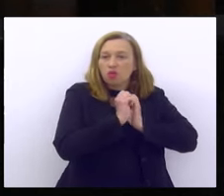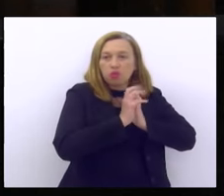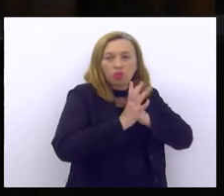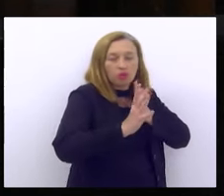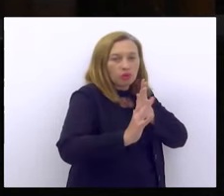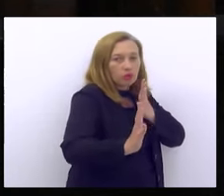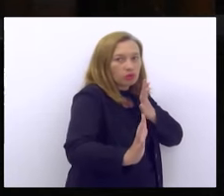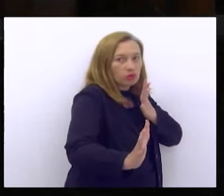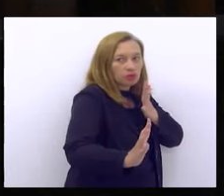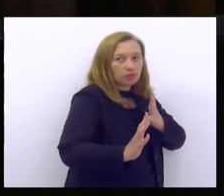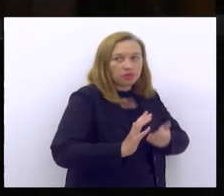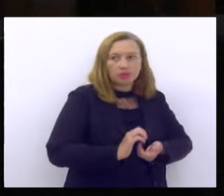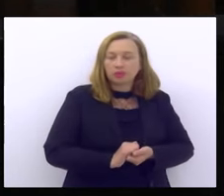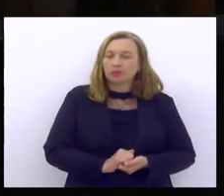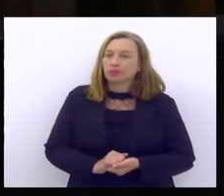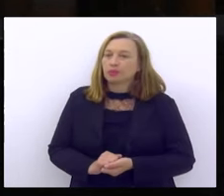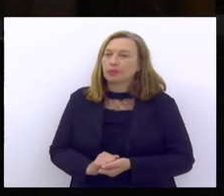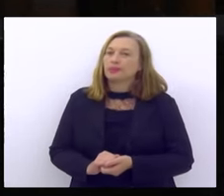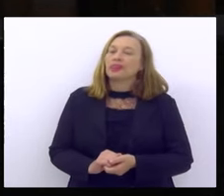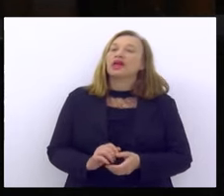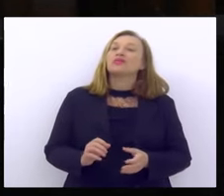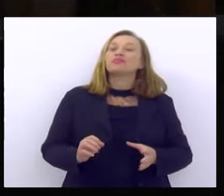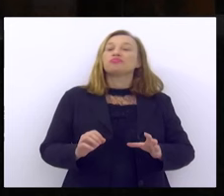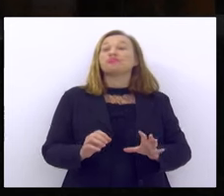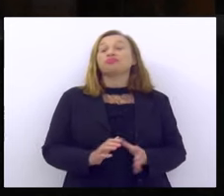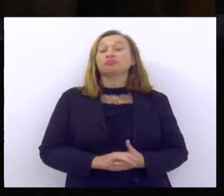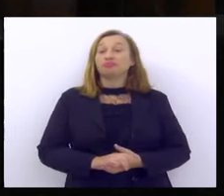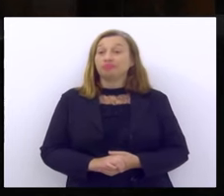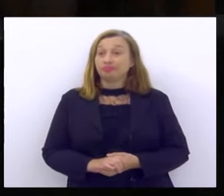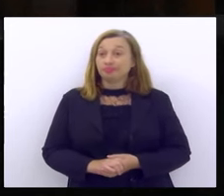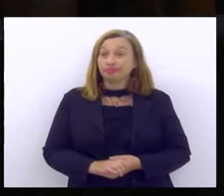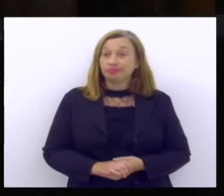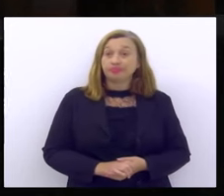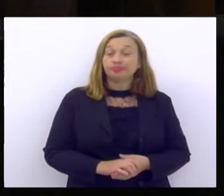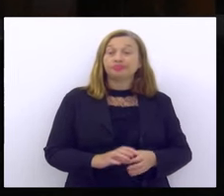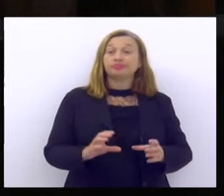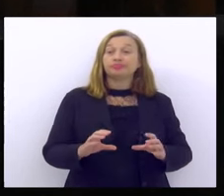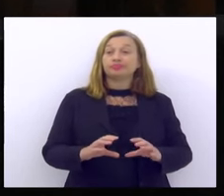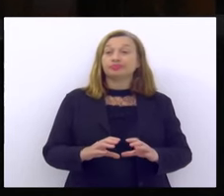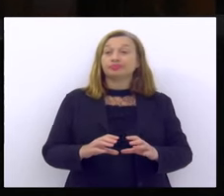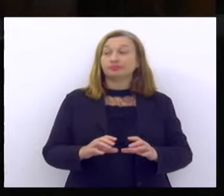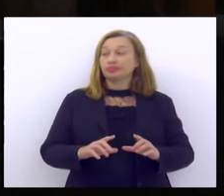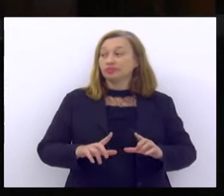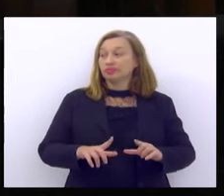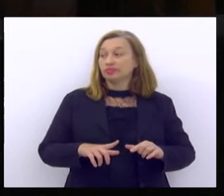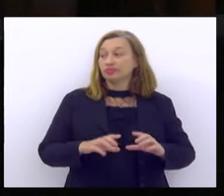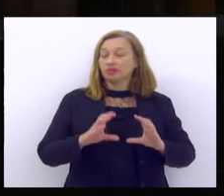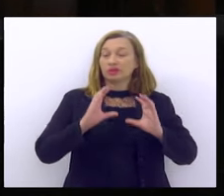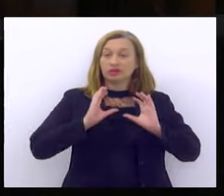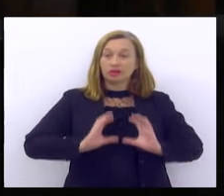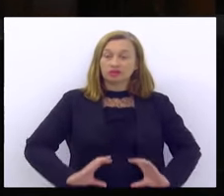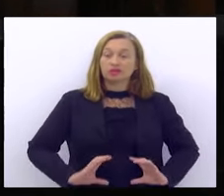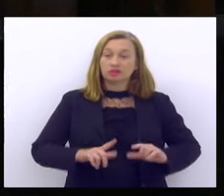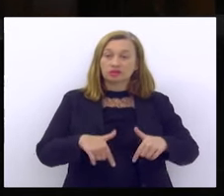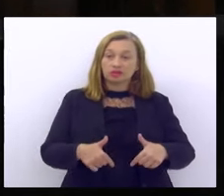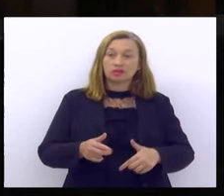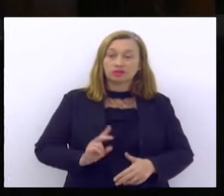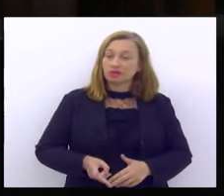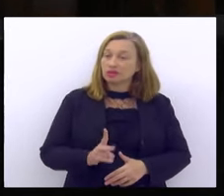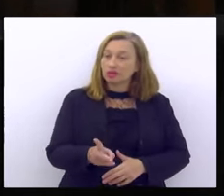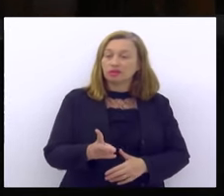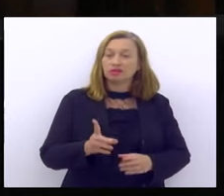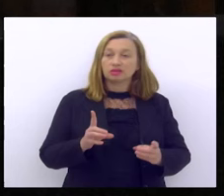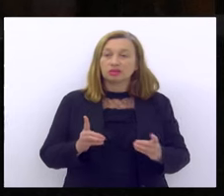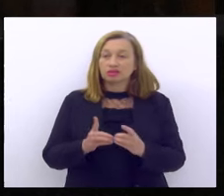pessoas. O zap da cidadania não para de tocar. E são inúmeras as violações apresentadas. O aumento